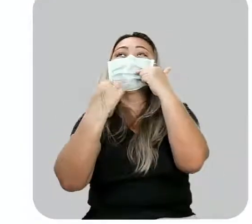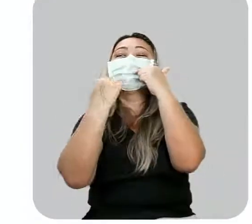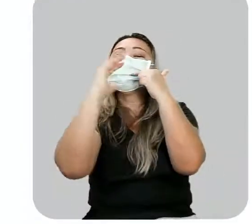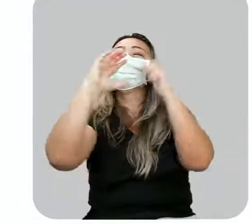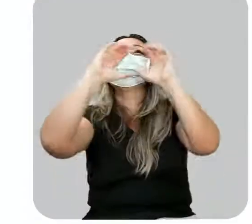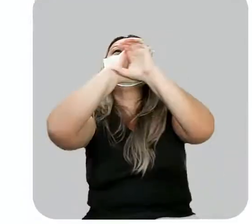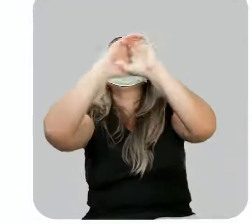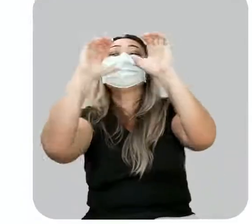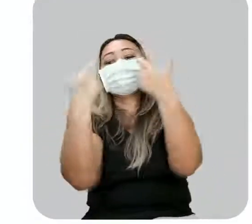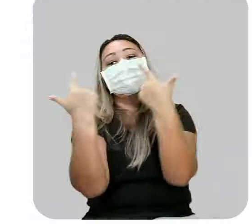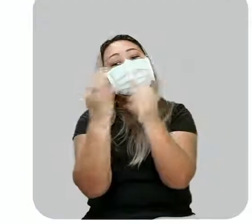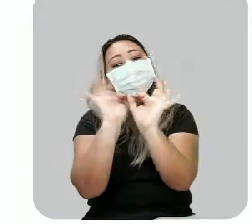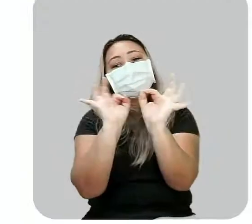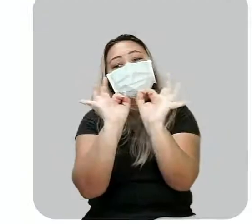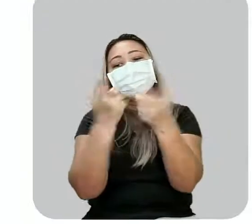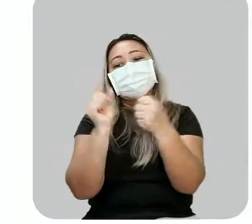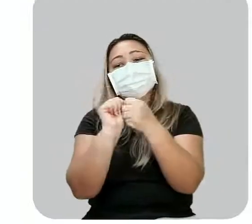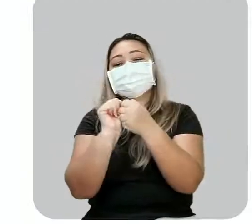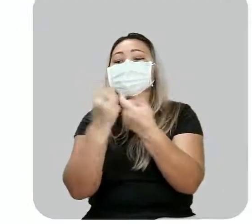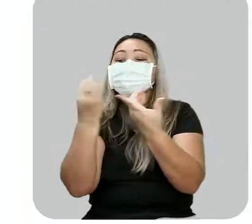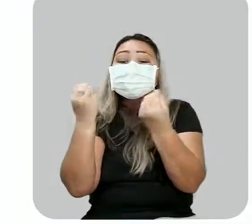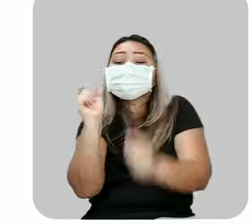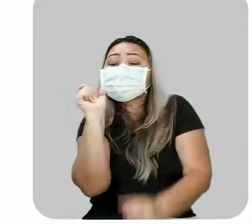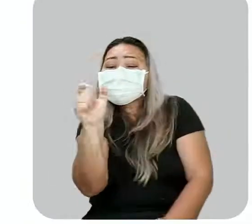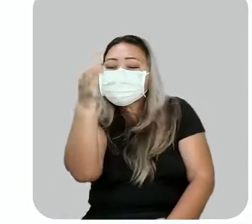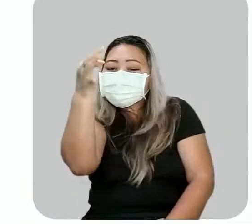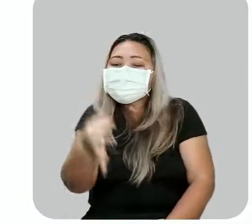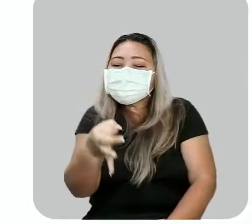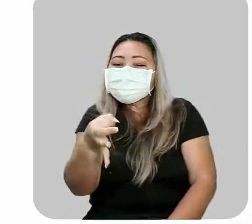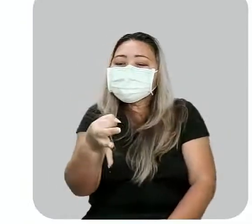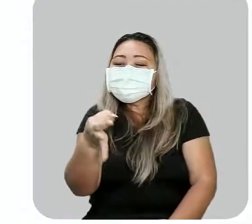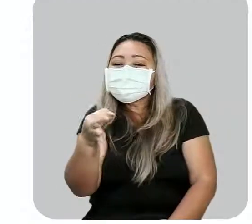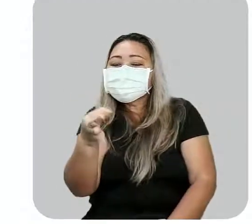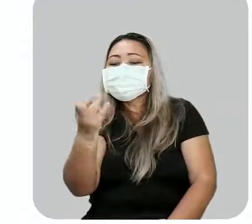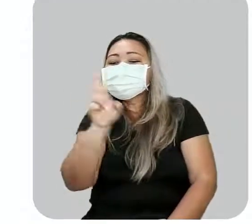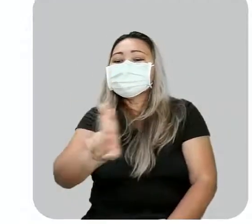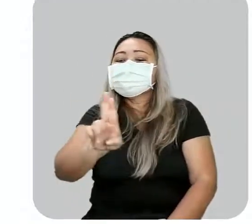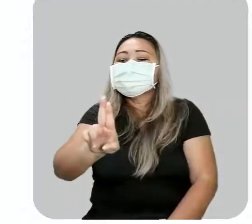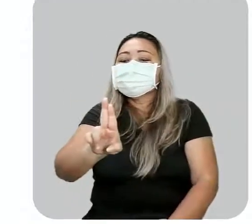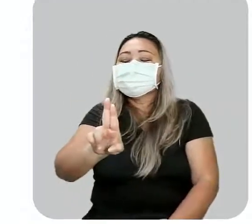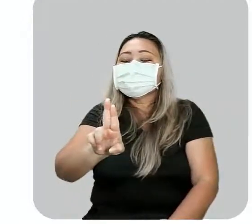Não, amadinho. Então, quando não tem um termo certo, então